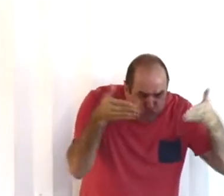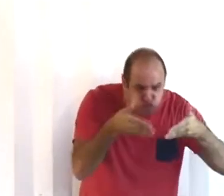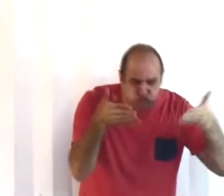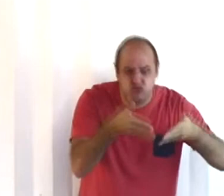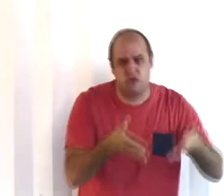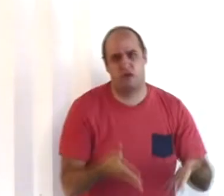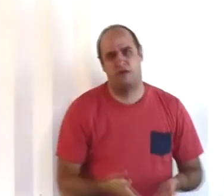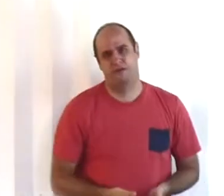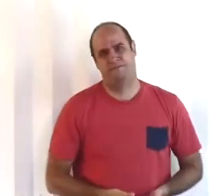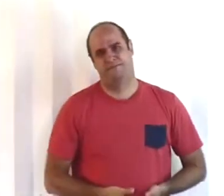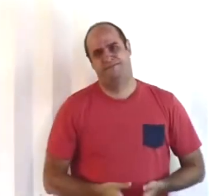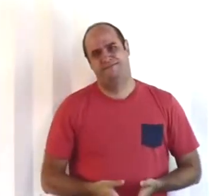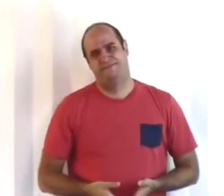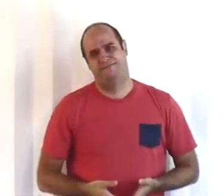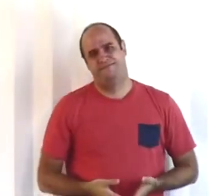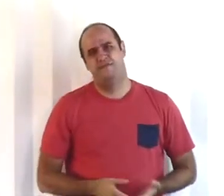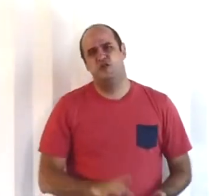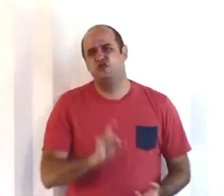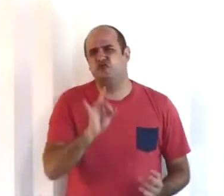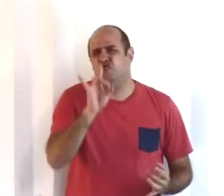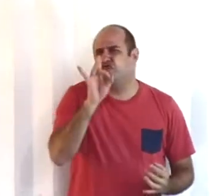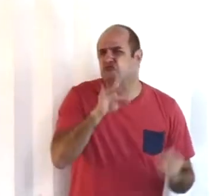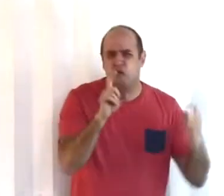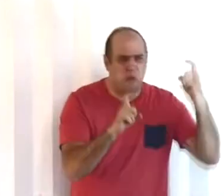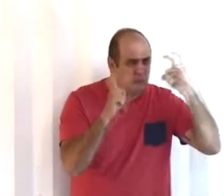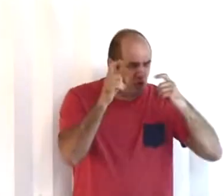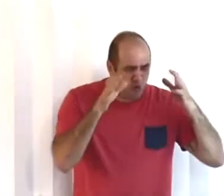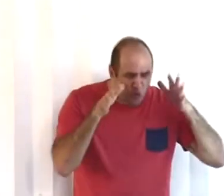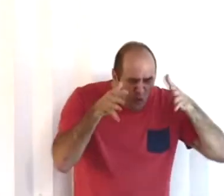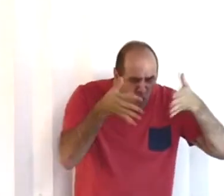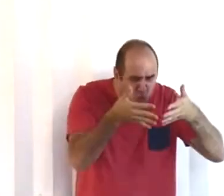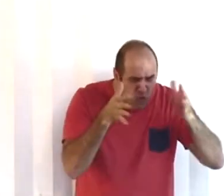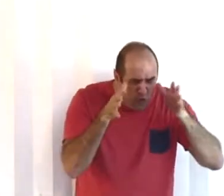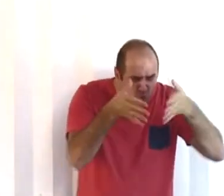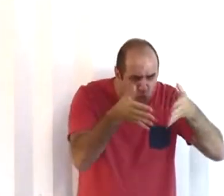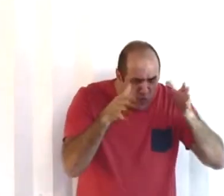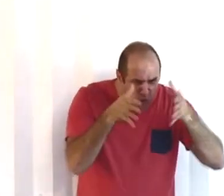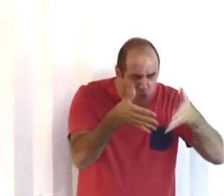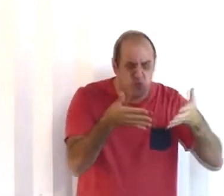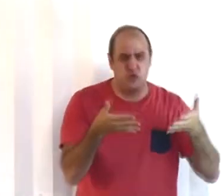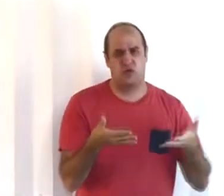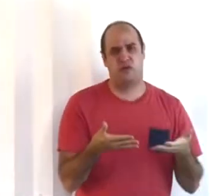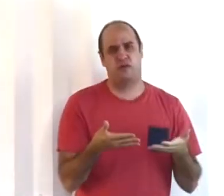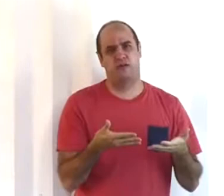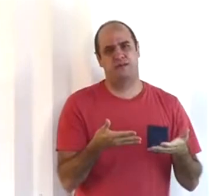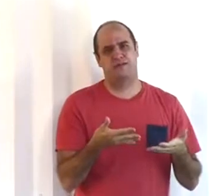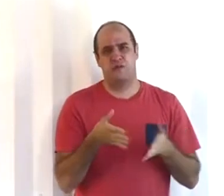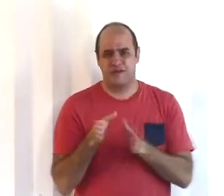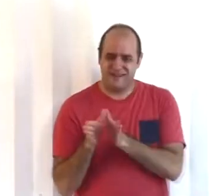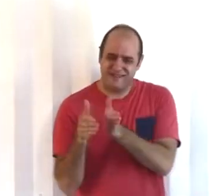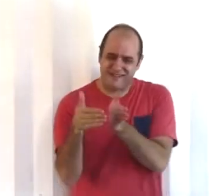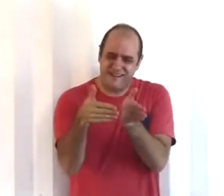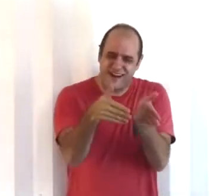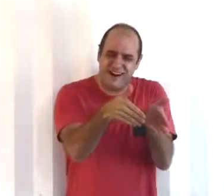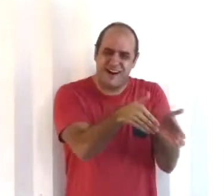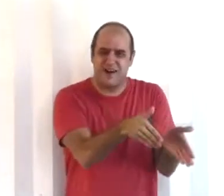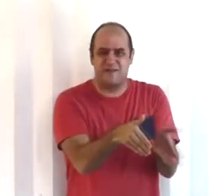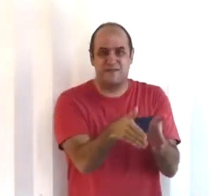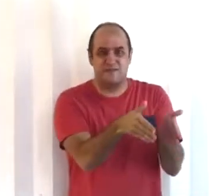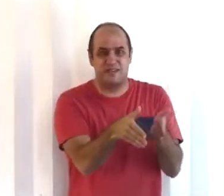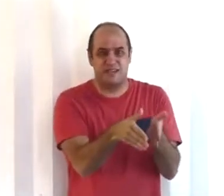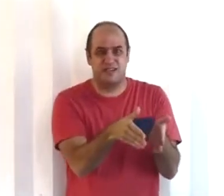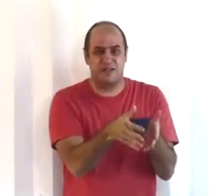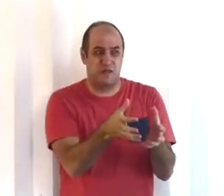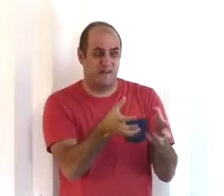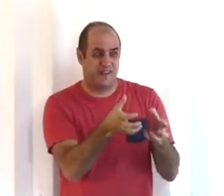Todas as pessoas que só se preocupam com as coisas terrenas, provavelmente pegaram um caminho, tentaram um atalho para